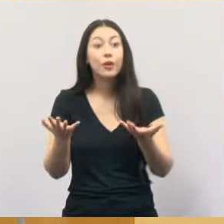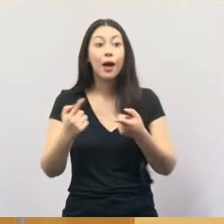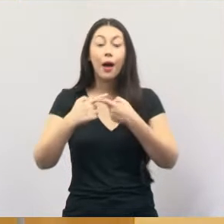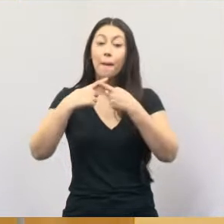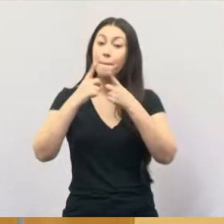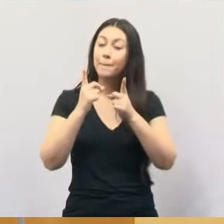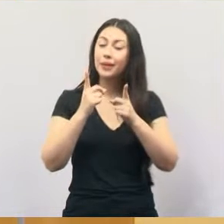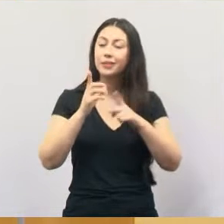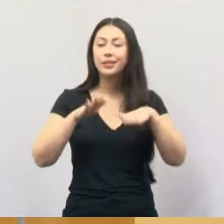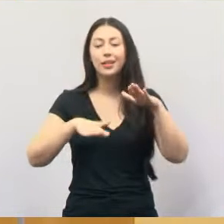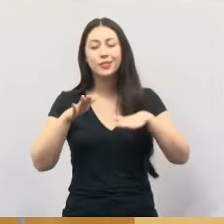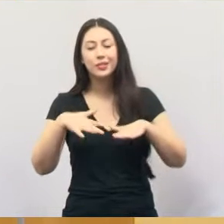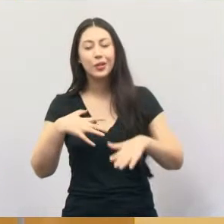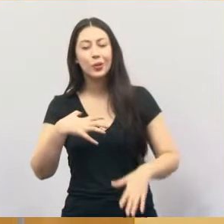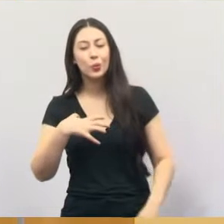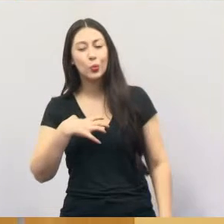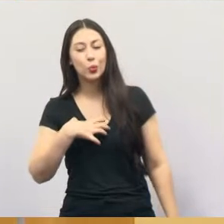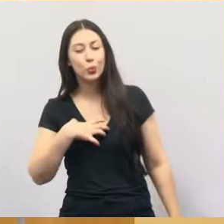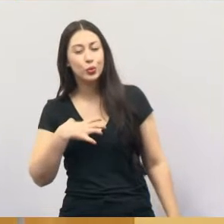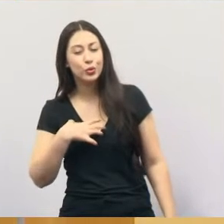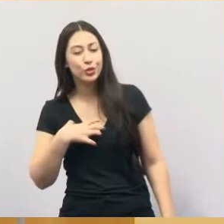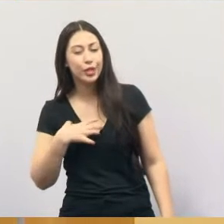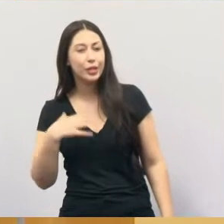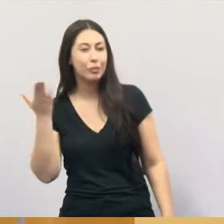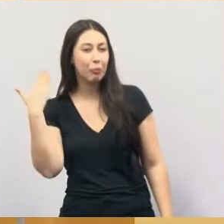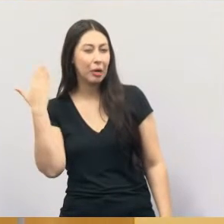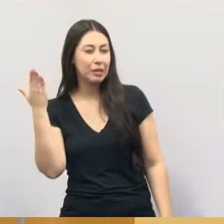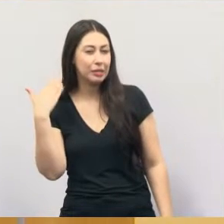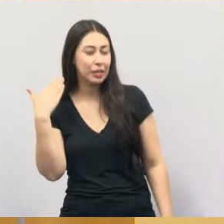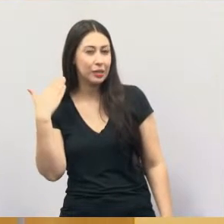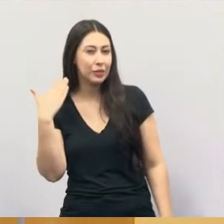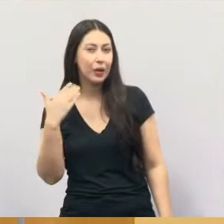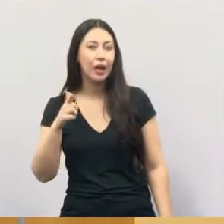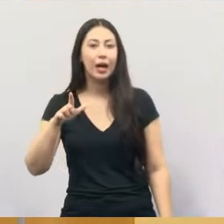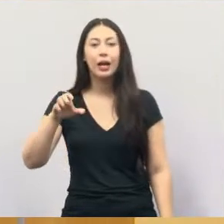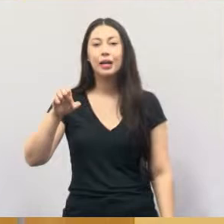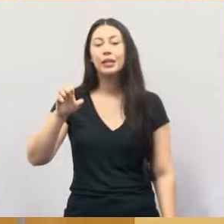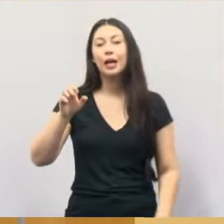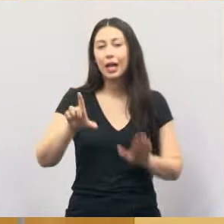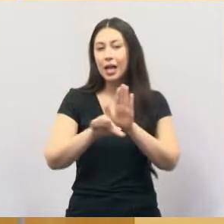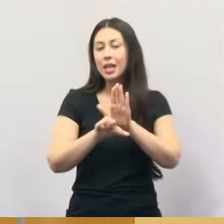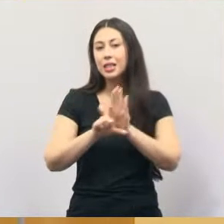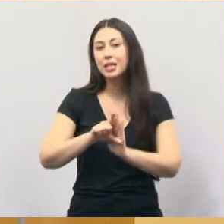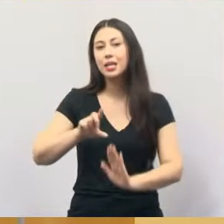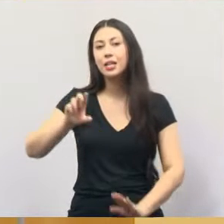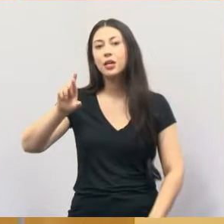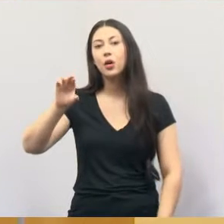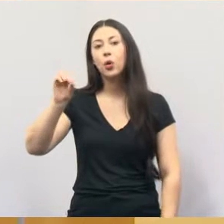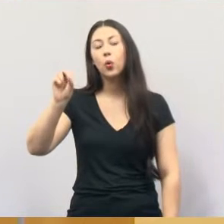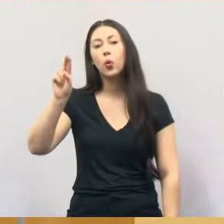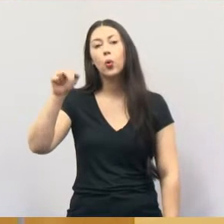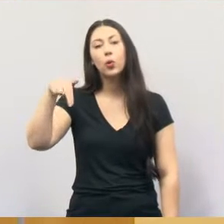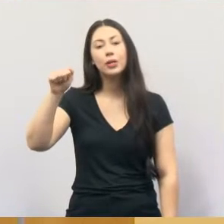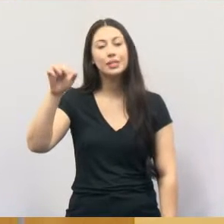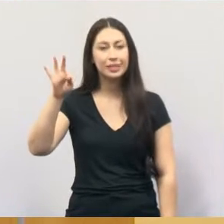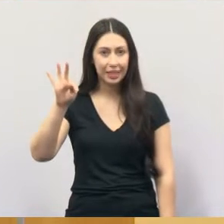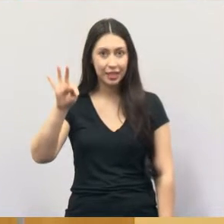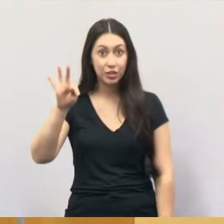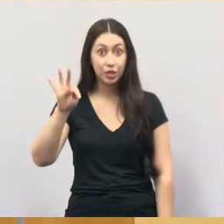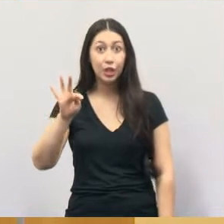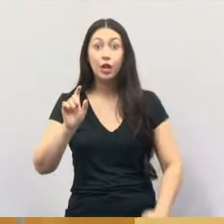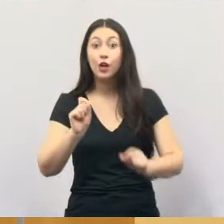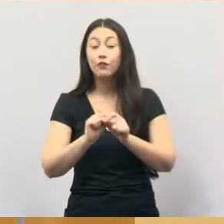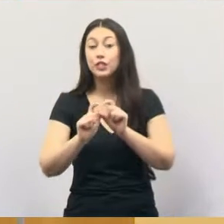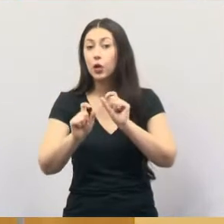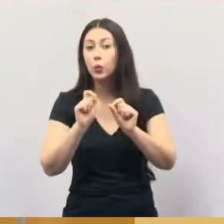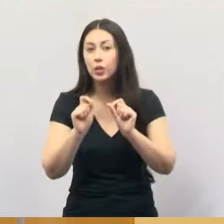um pouquinho do modelo que era a Lei Rouanet. A Lei Rouanet, ela enchia os cofres de dinheiro